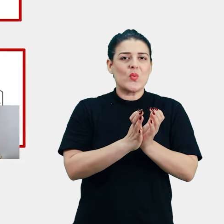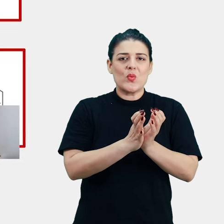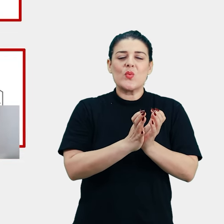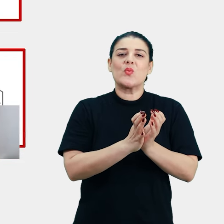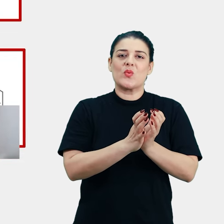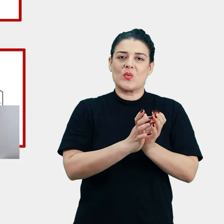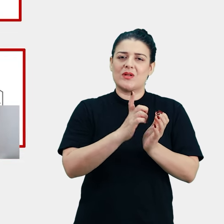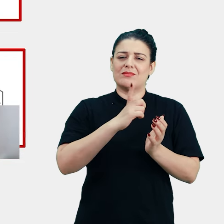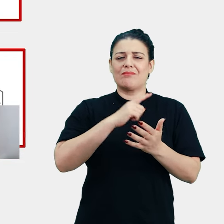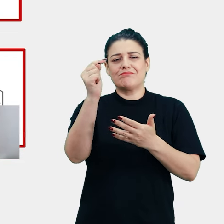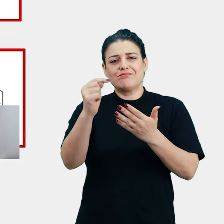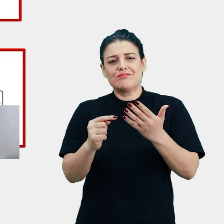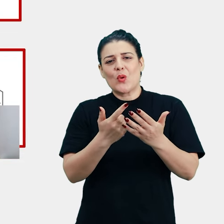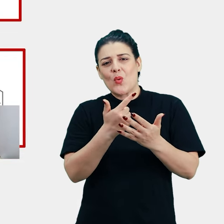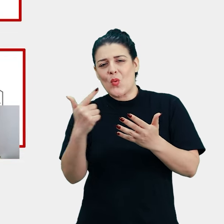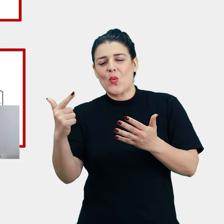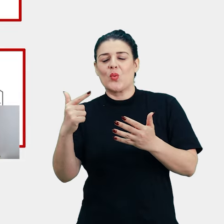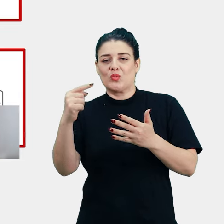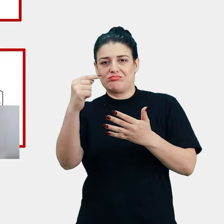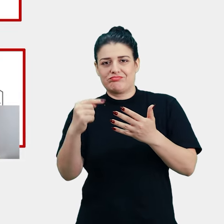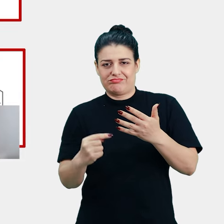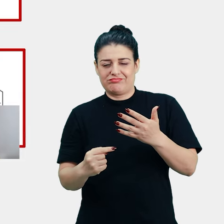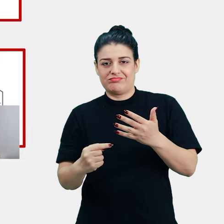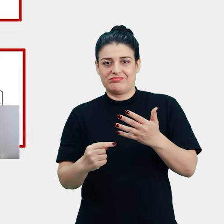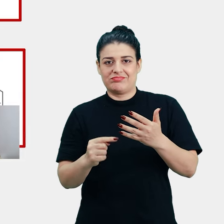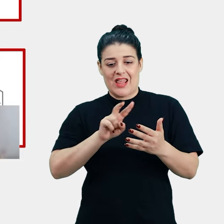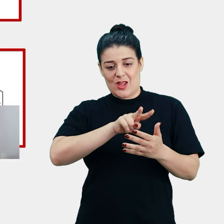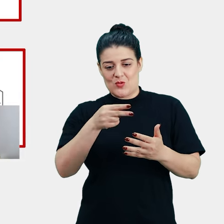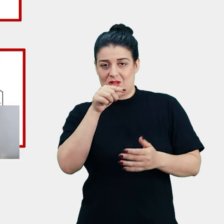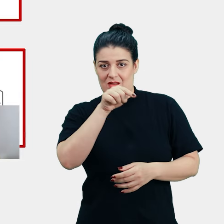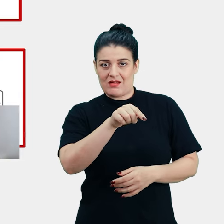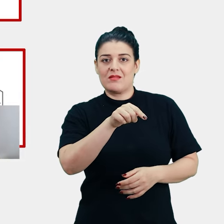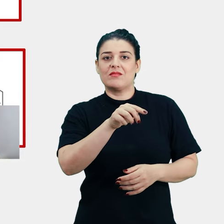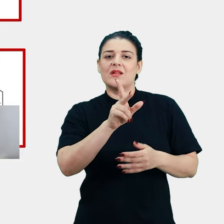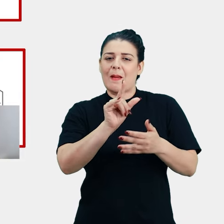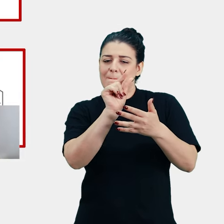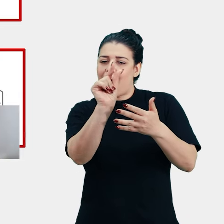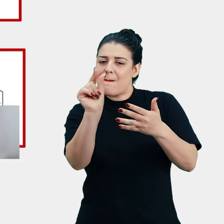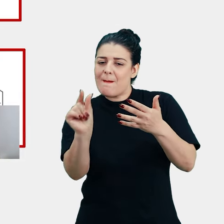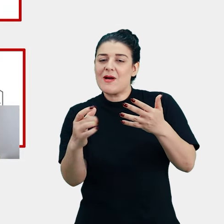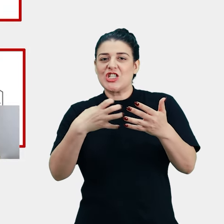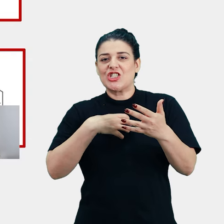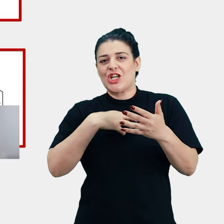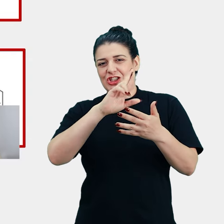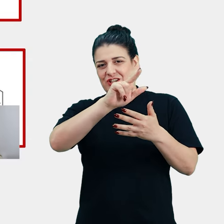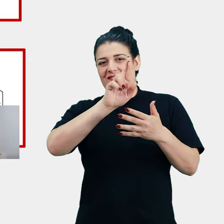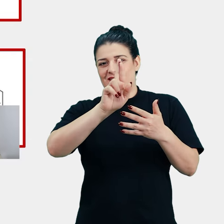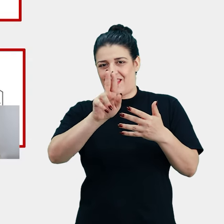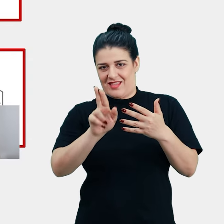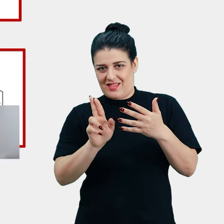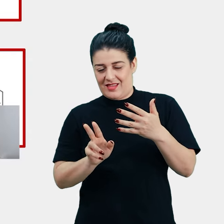os benzilexoquinolínicos, os aporfínicos e assim sucessivamente, e eles se fragmentam de forma distinta, tá?